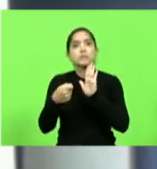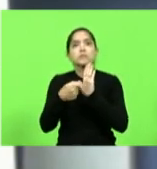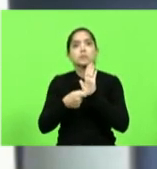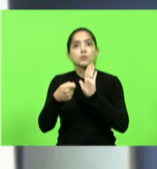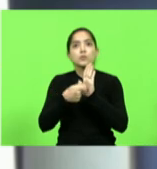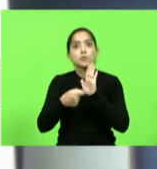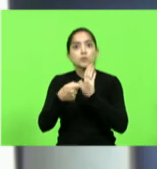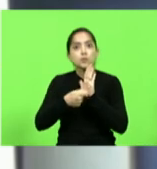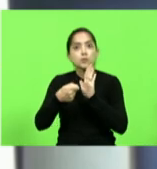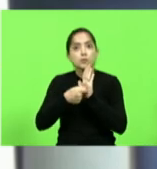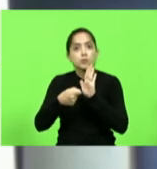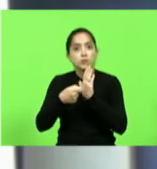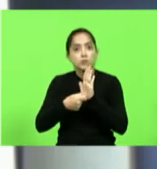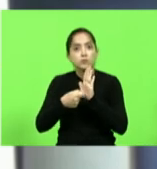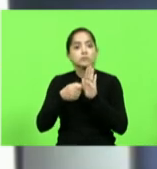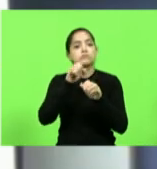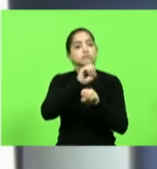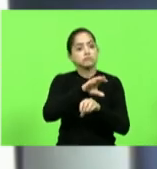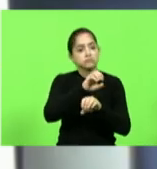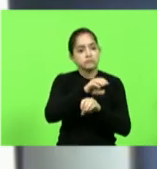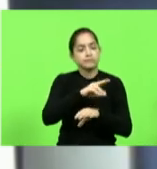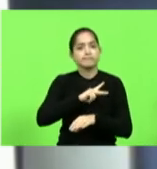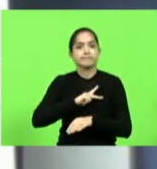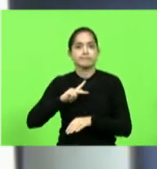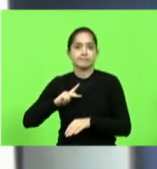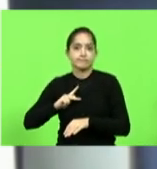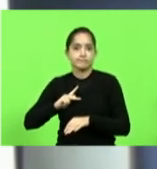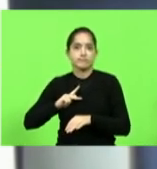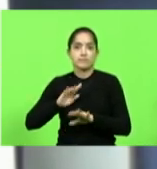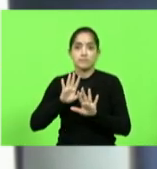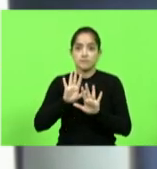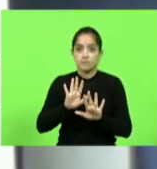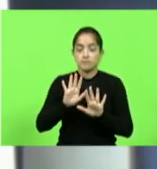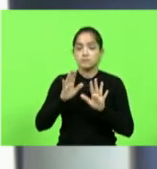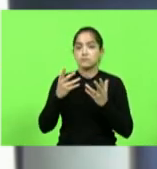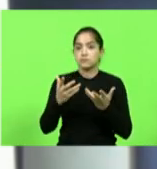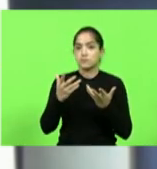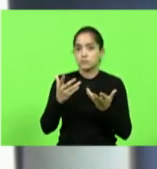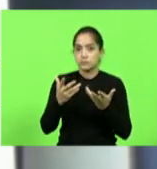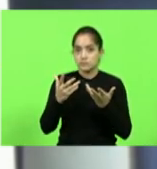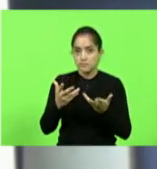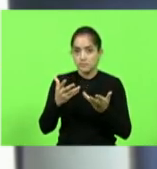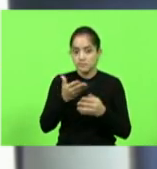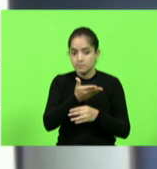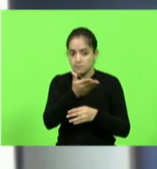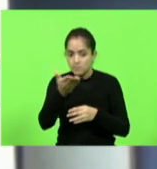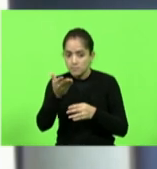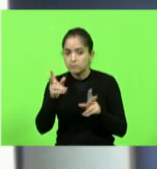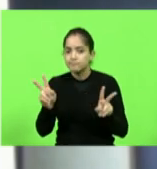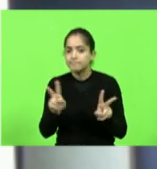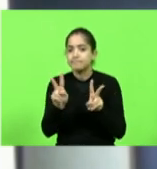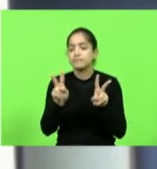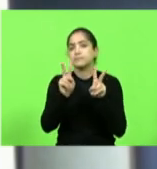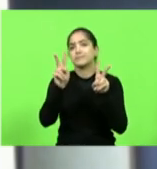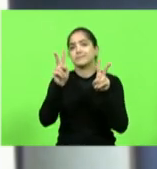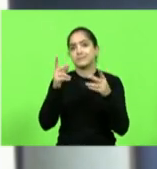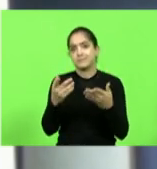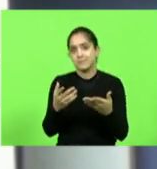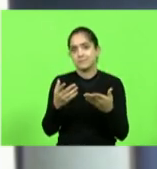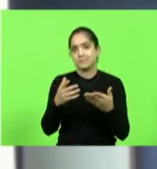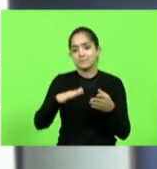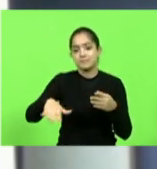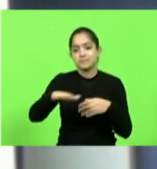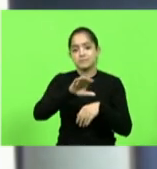na luta por essa educação pública, mas nós queremos também que eles sejam valorizados na rede estadual,